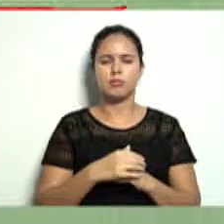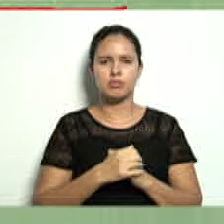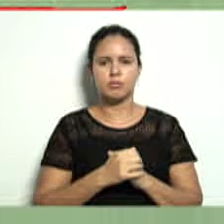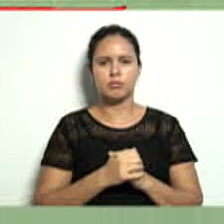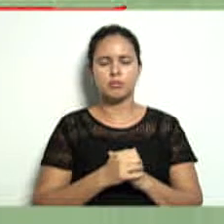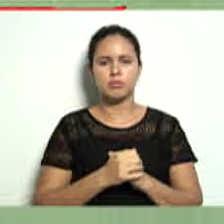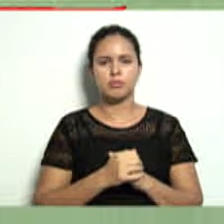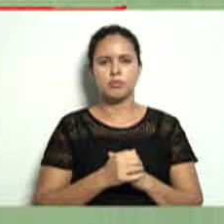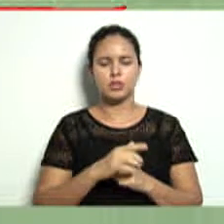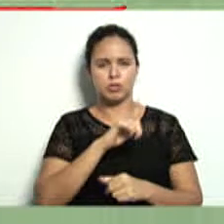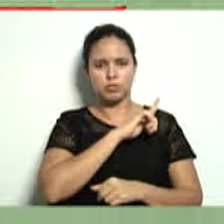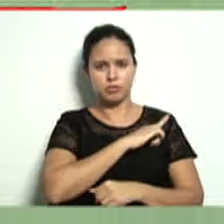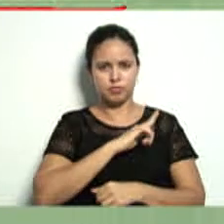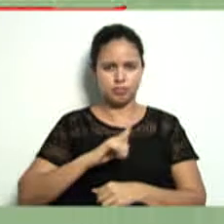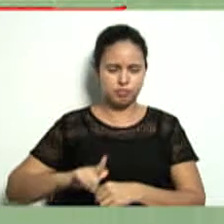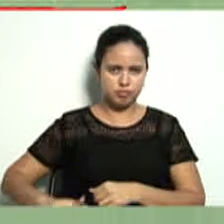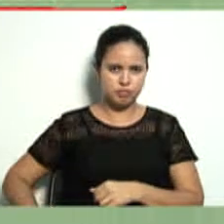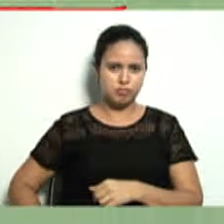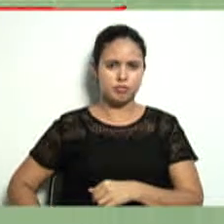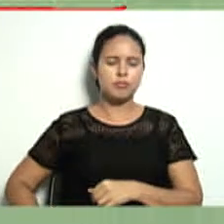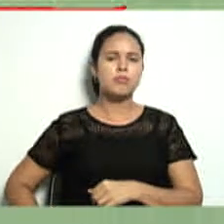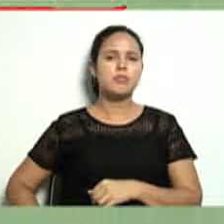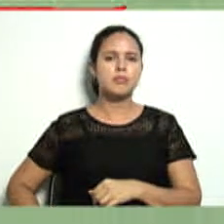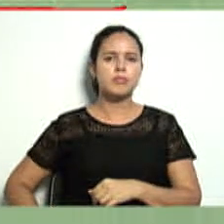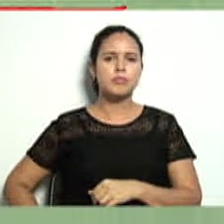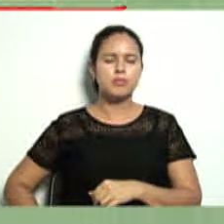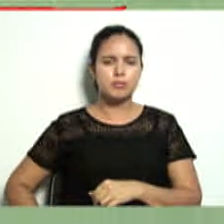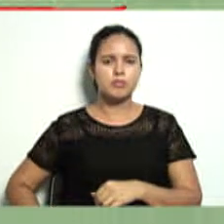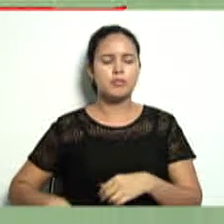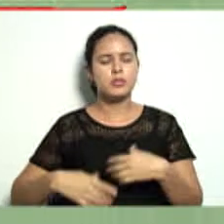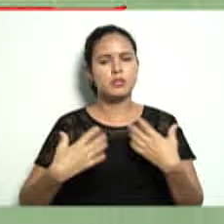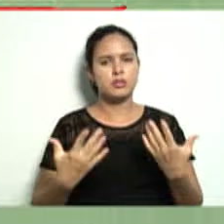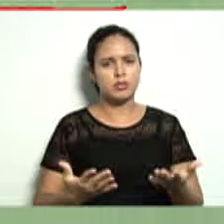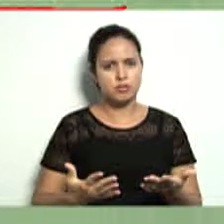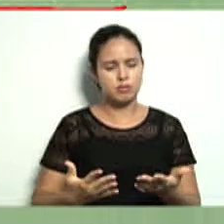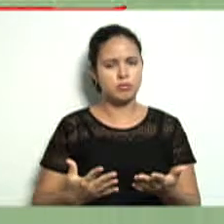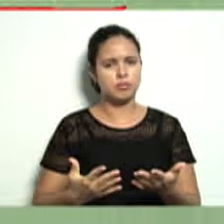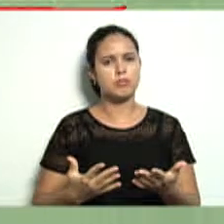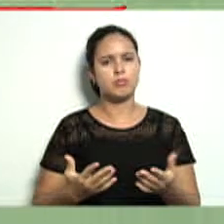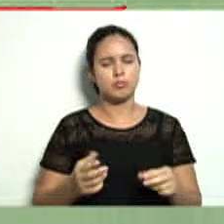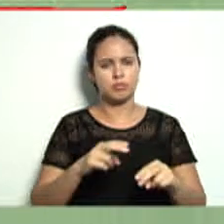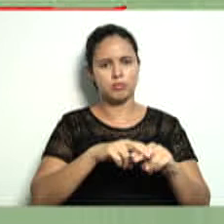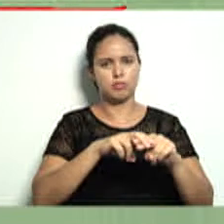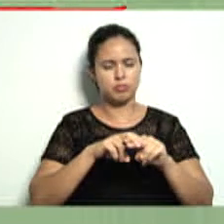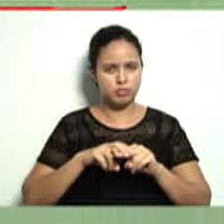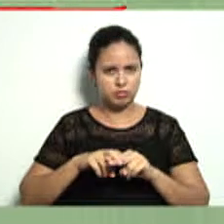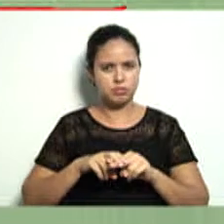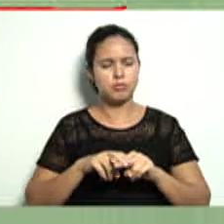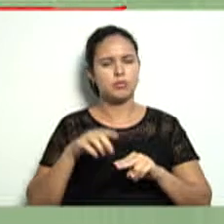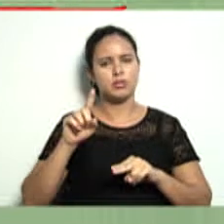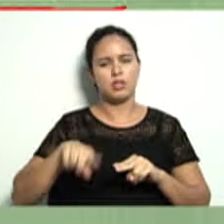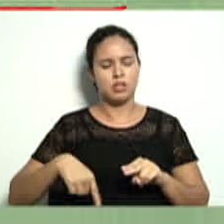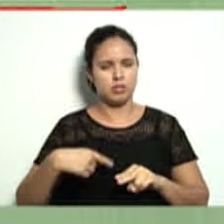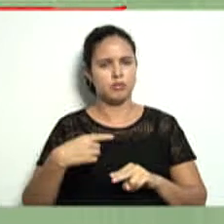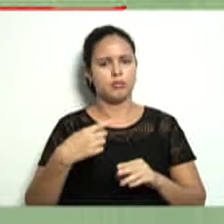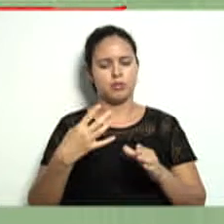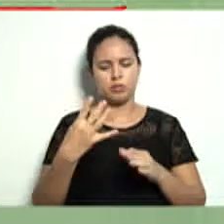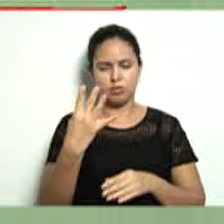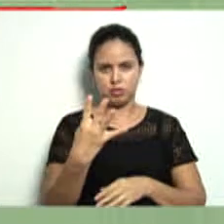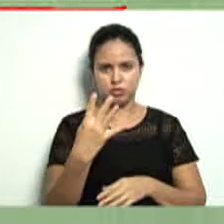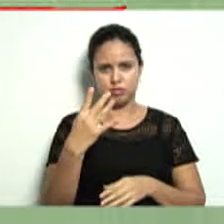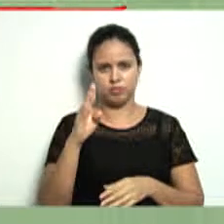à governança. Então, não é uma oportunidade. Por isso que torna essa afirmativa falsa. E a